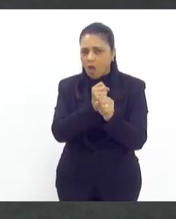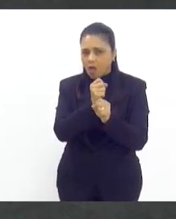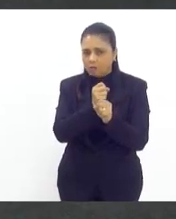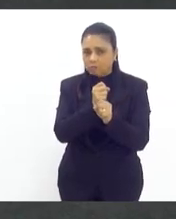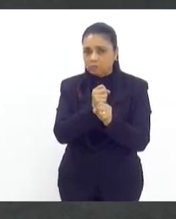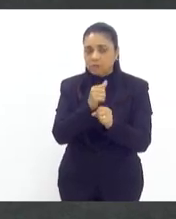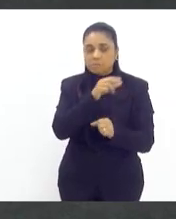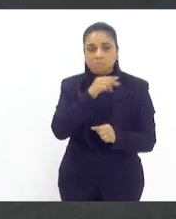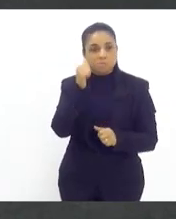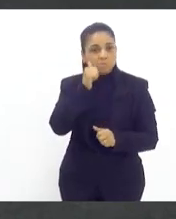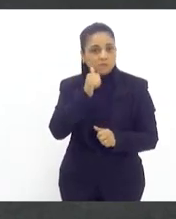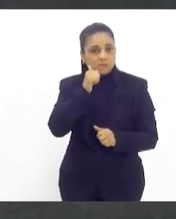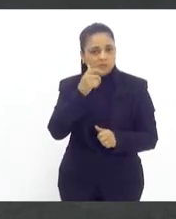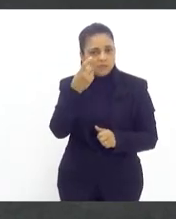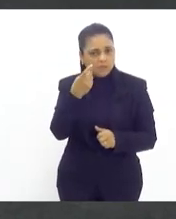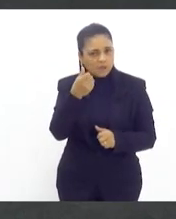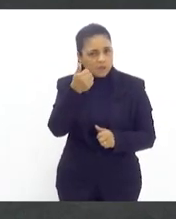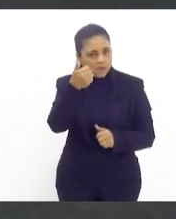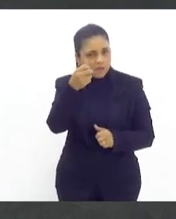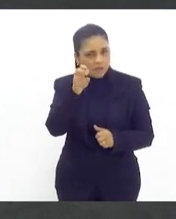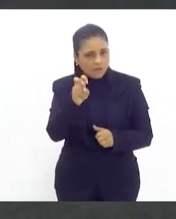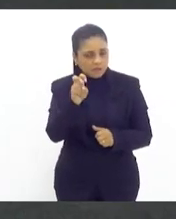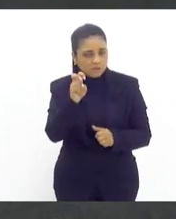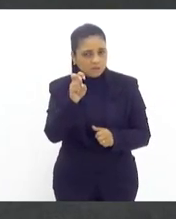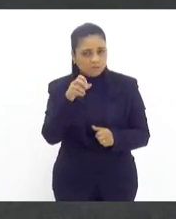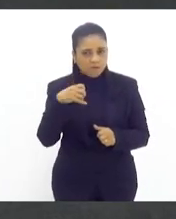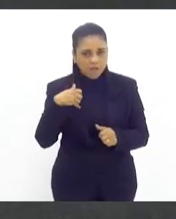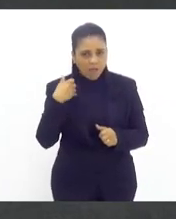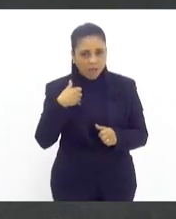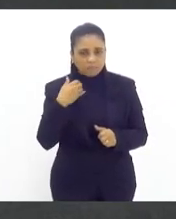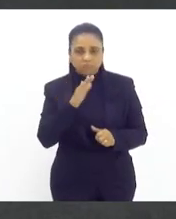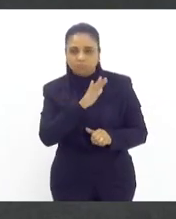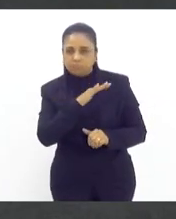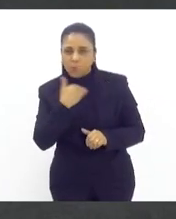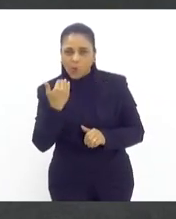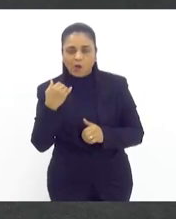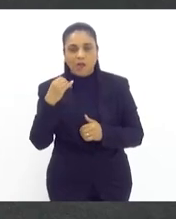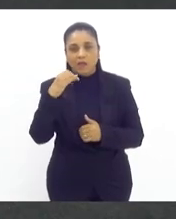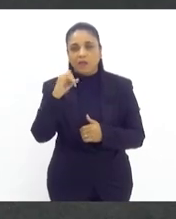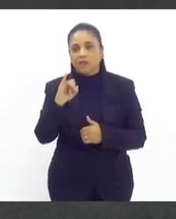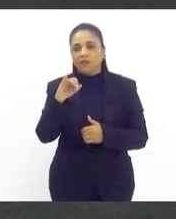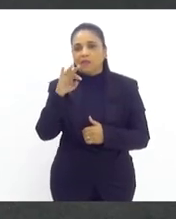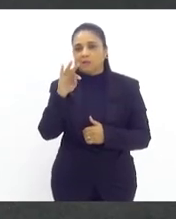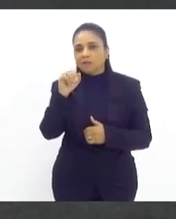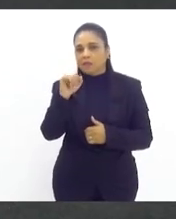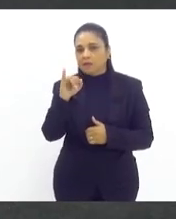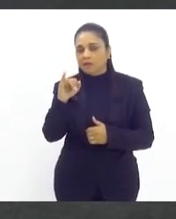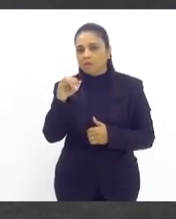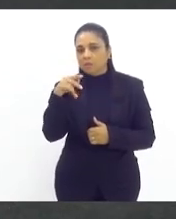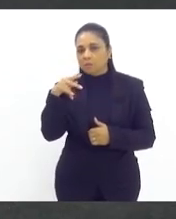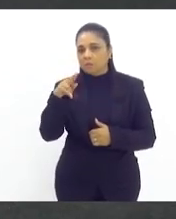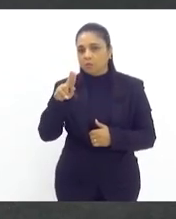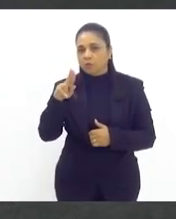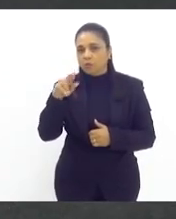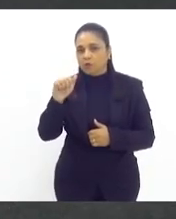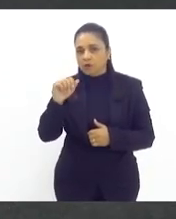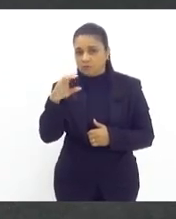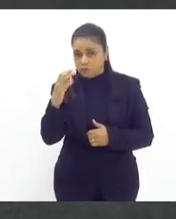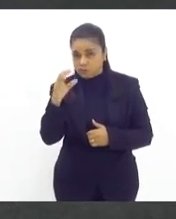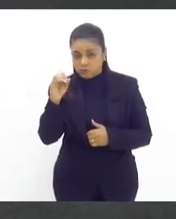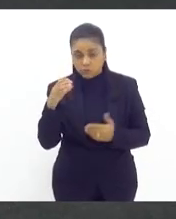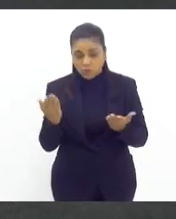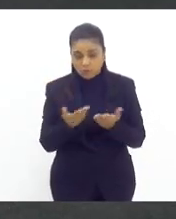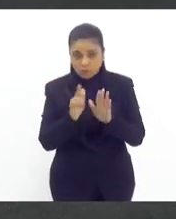faleceu num acidente em Itaipuaçu e essa semana matéria do Jornal O Globo uma senhora